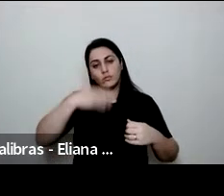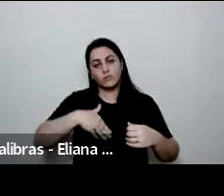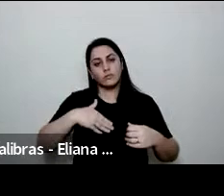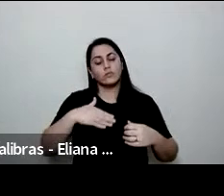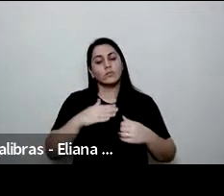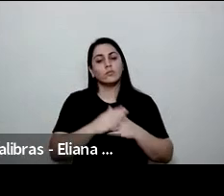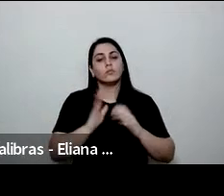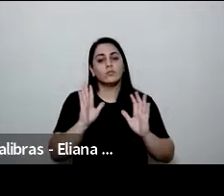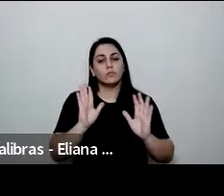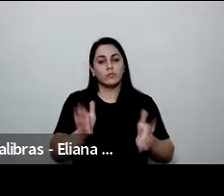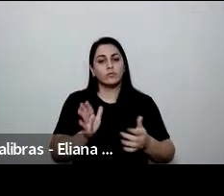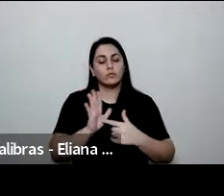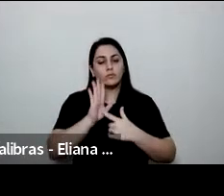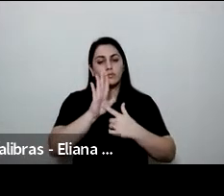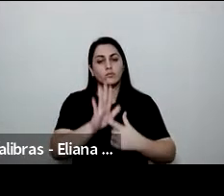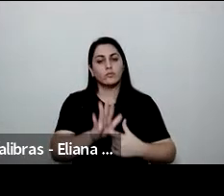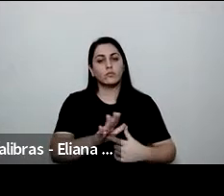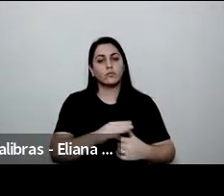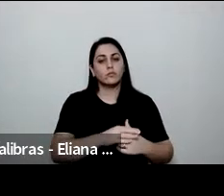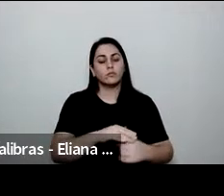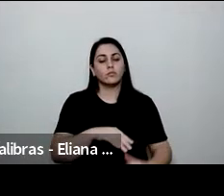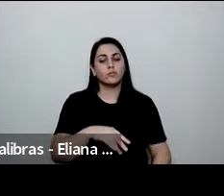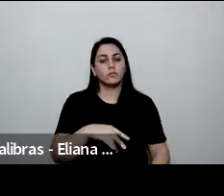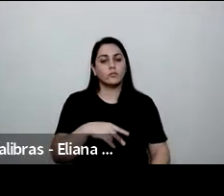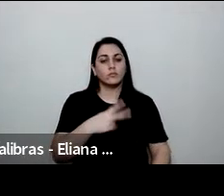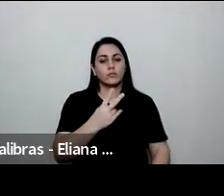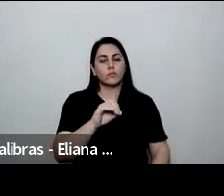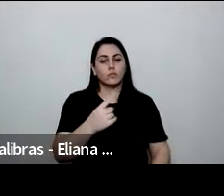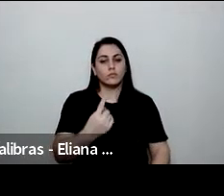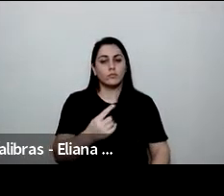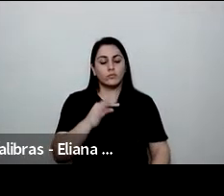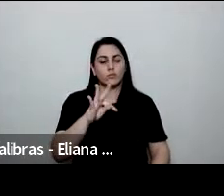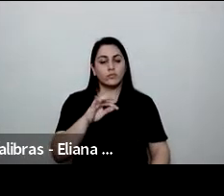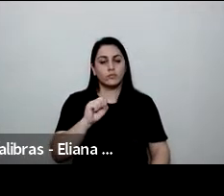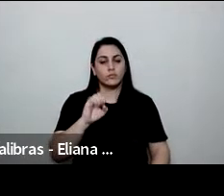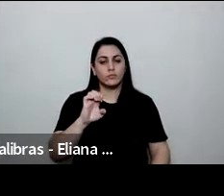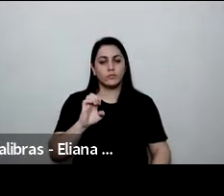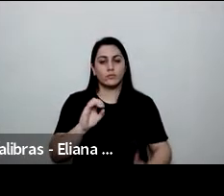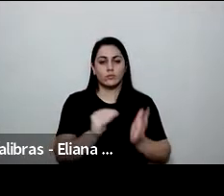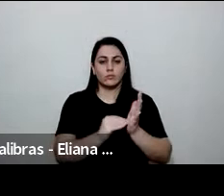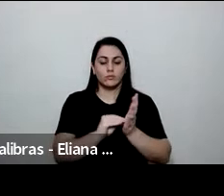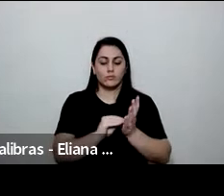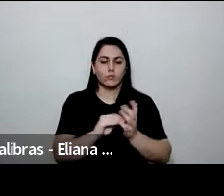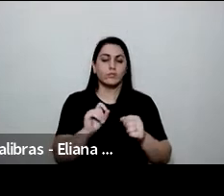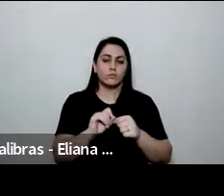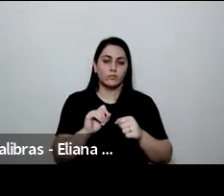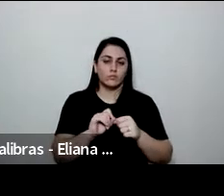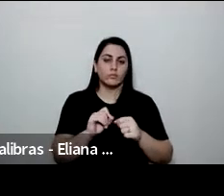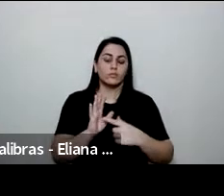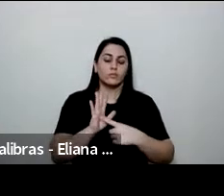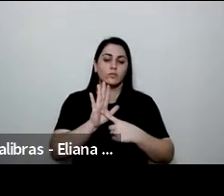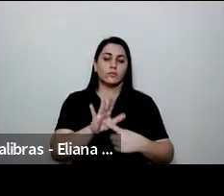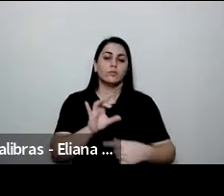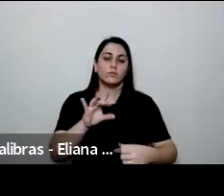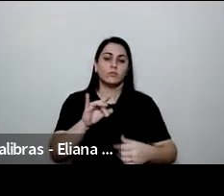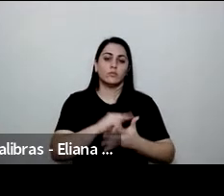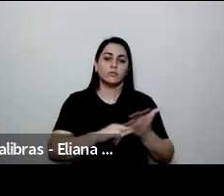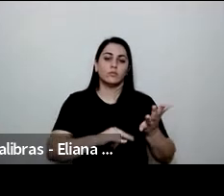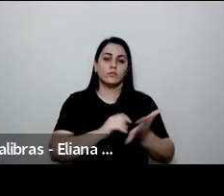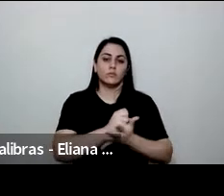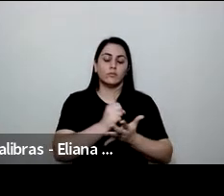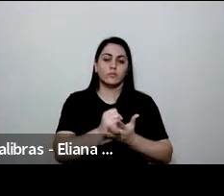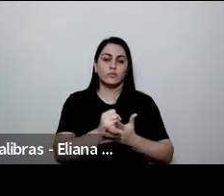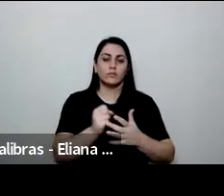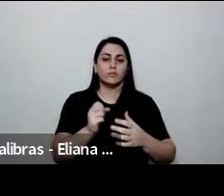com sua orientação da acima de Viseu o TSE o que não foi feito na espécie vez que o postulante a candidato apenas documento produzido